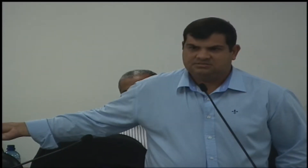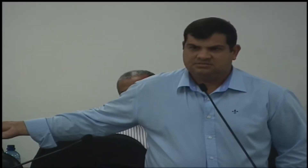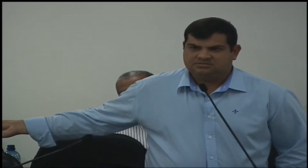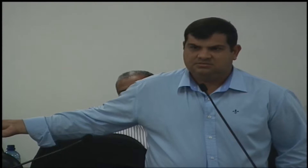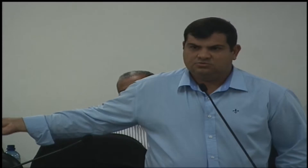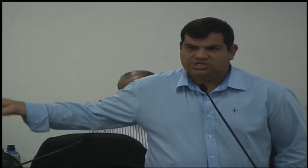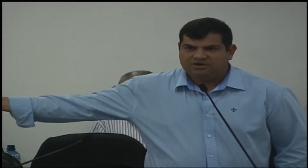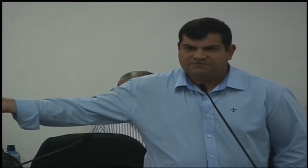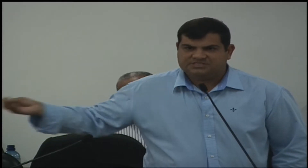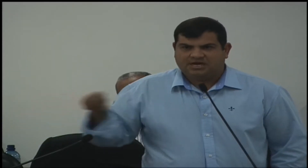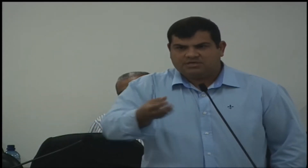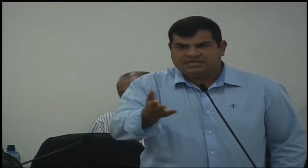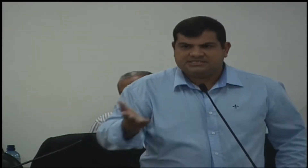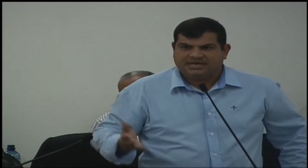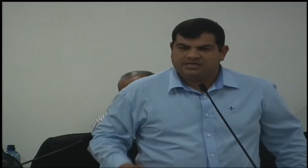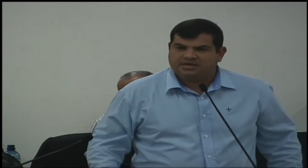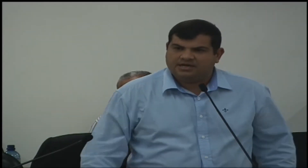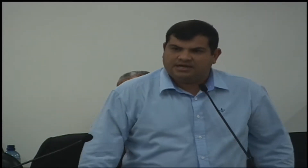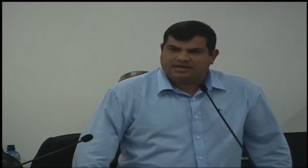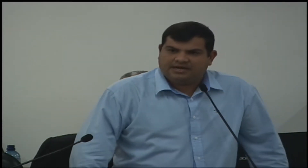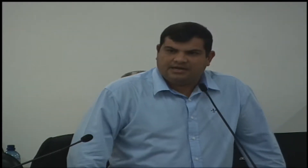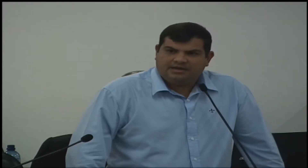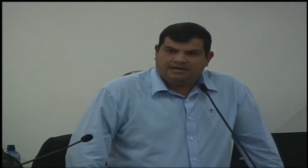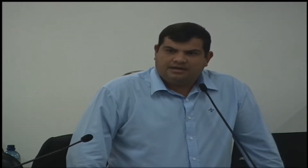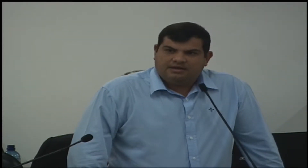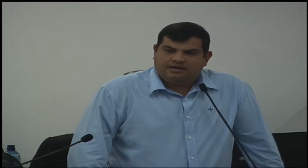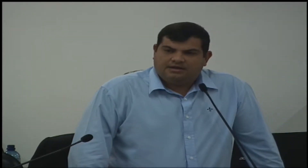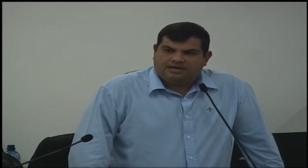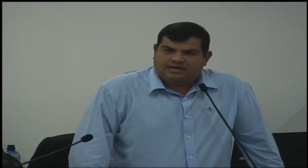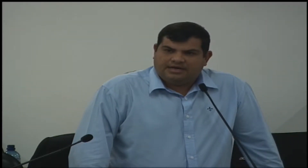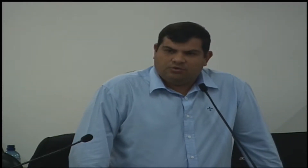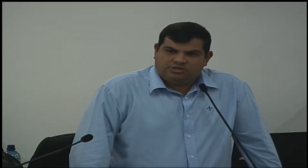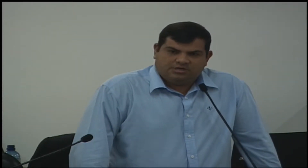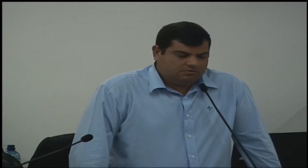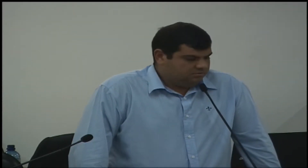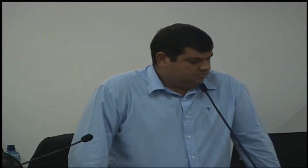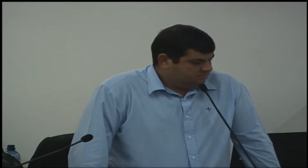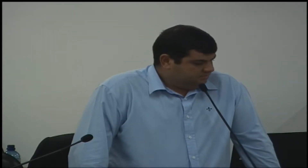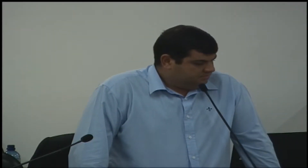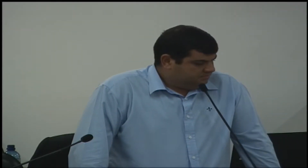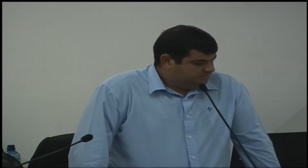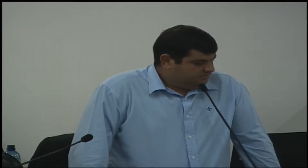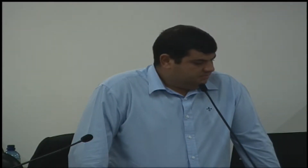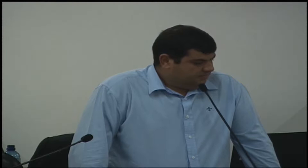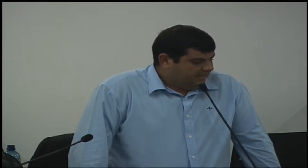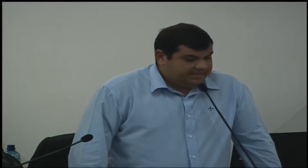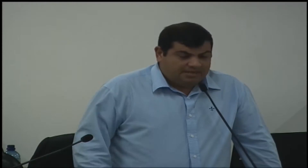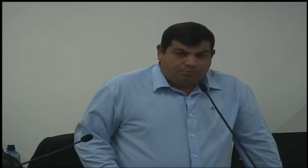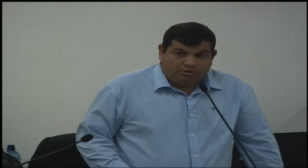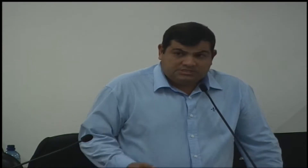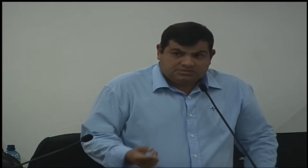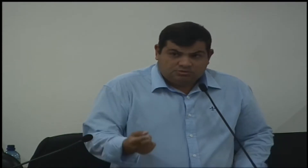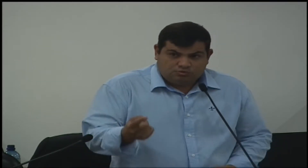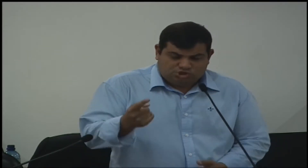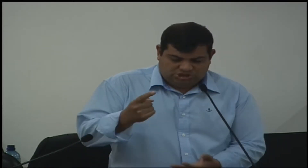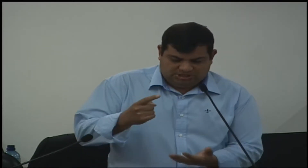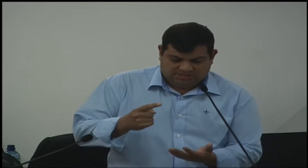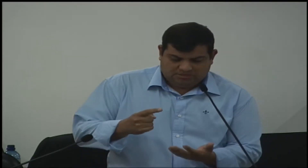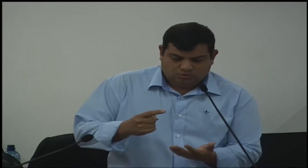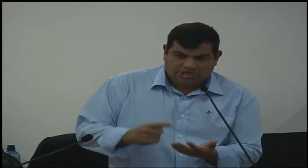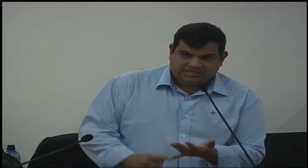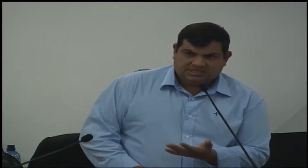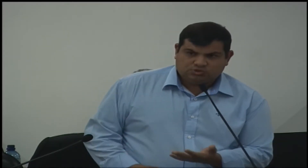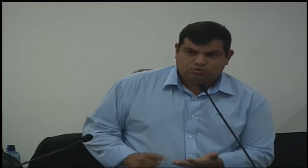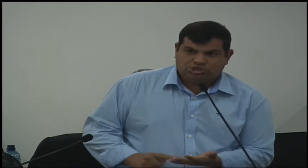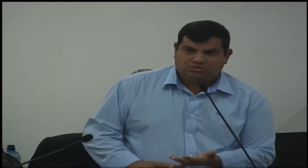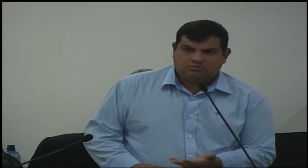dias no Diário Oficial que ia sair a reunião. Aí depois não tinha